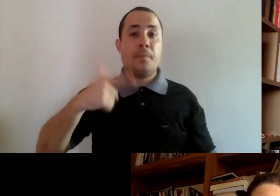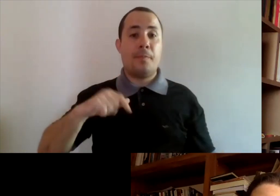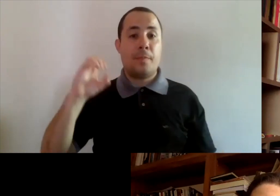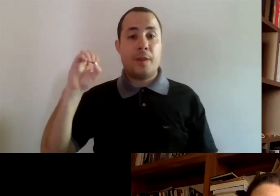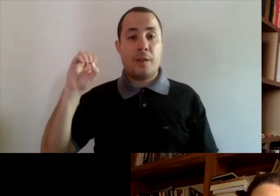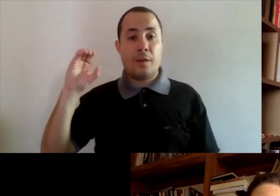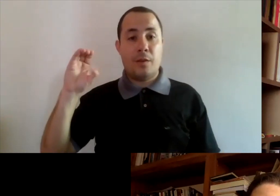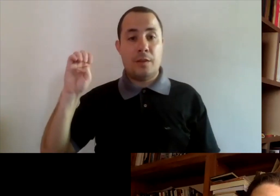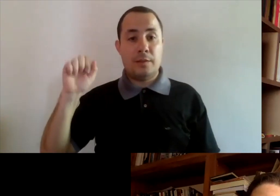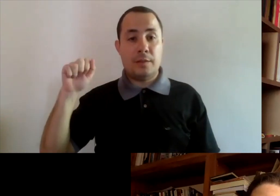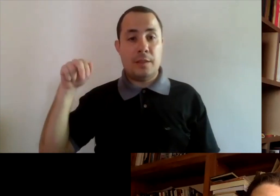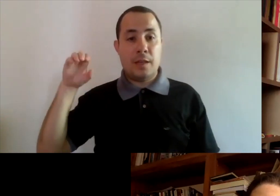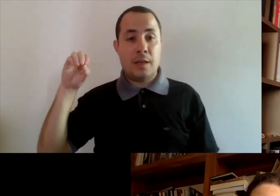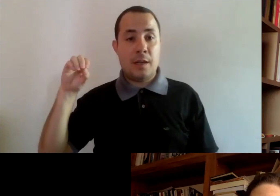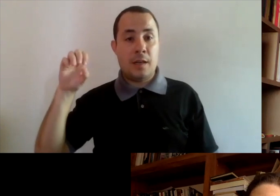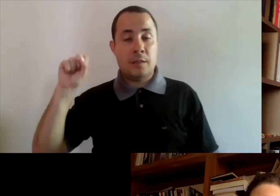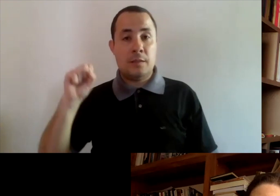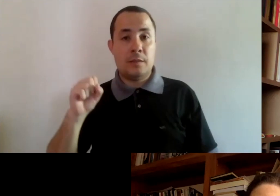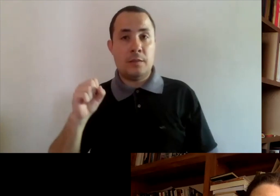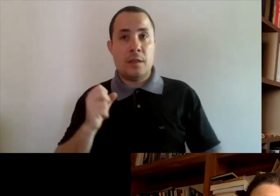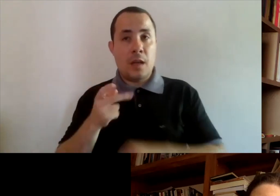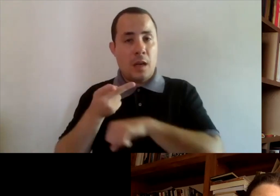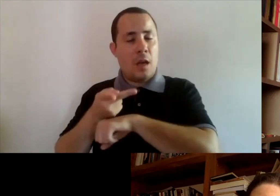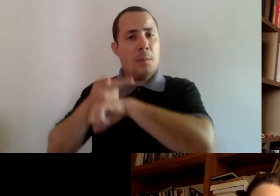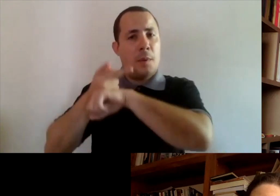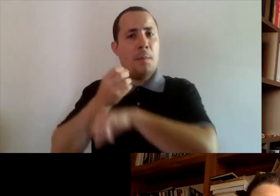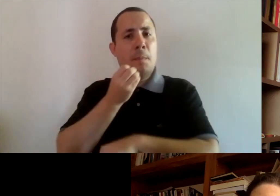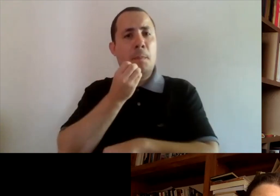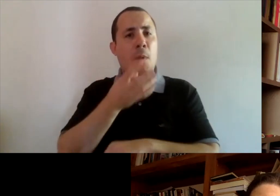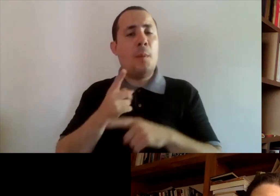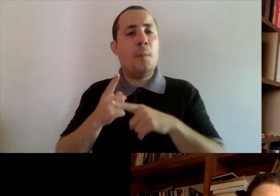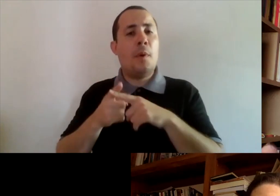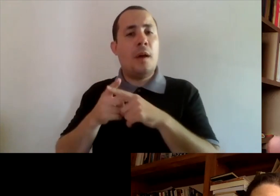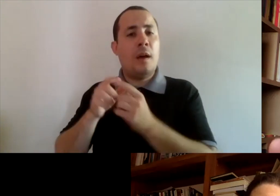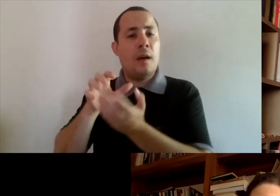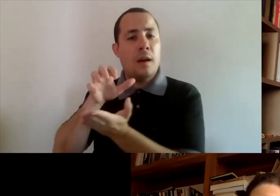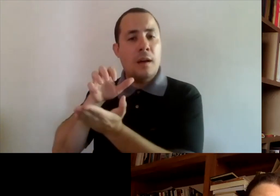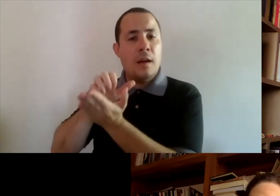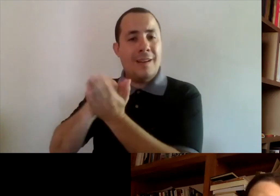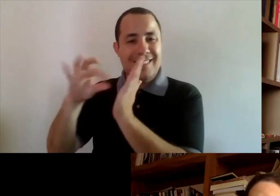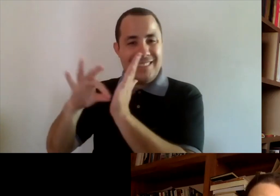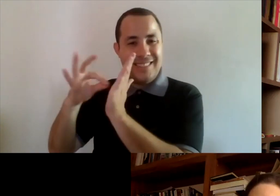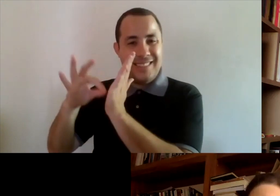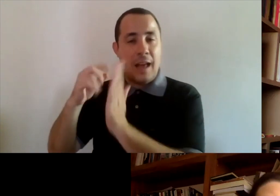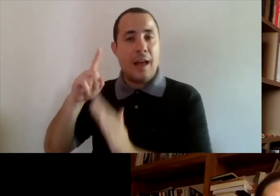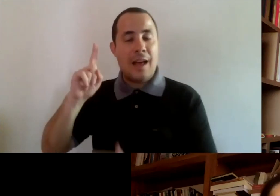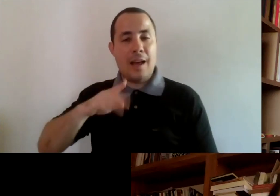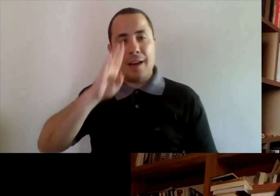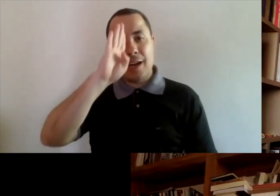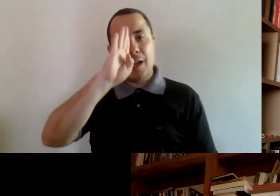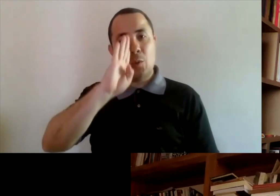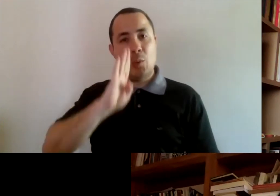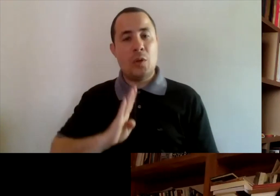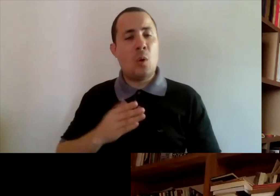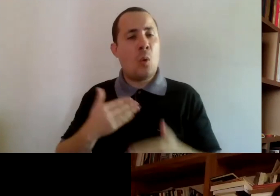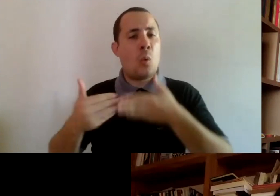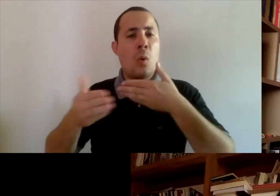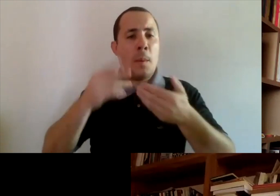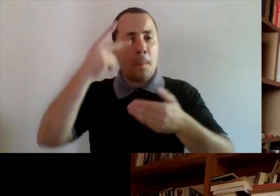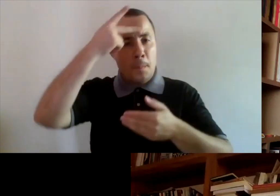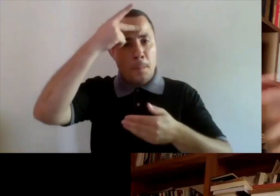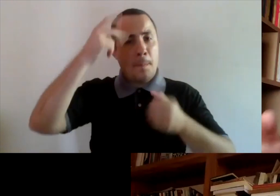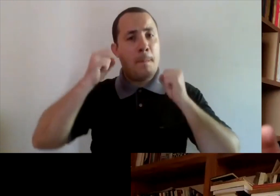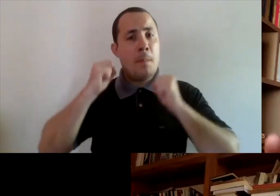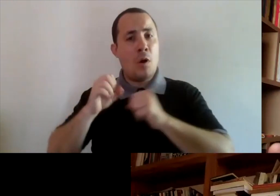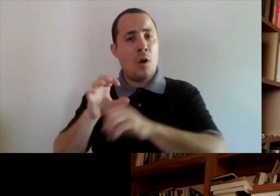referencial, porque é um prêmio cuja inscrição é gratuita. Isso democratiza muito. Qualquer pessoa pode escrever, ao contrário